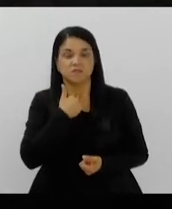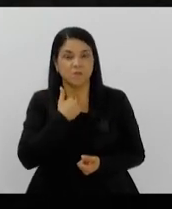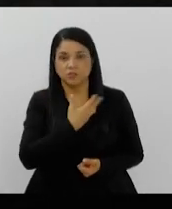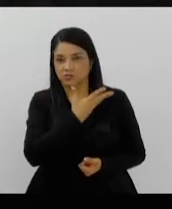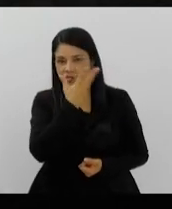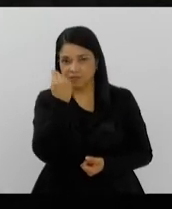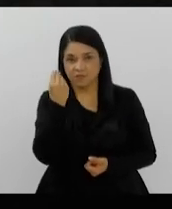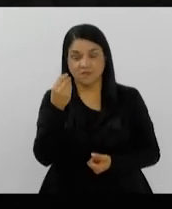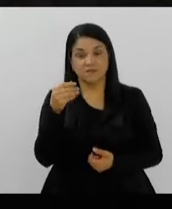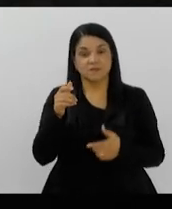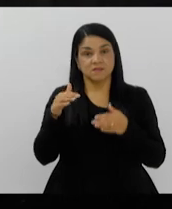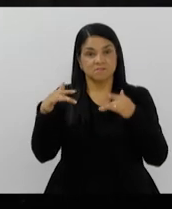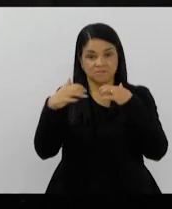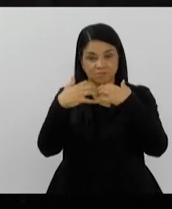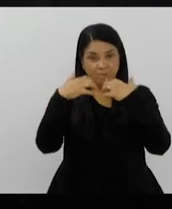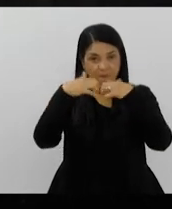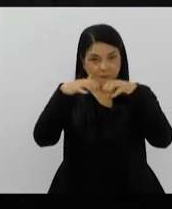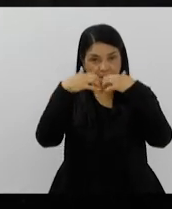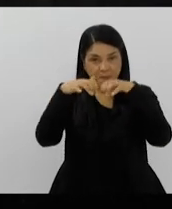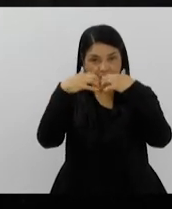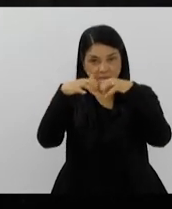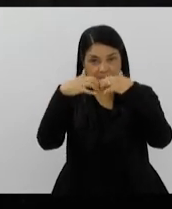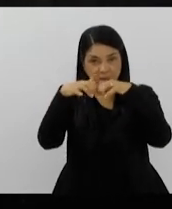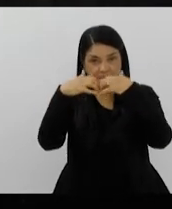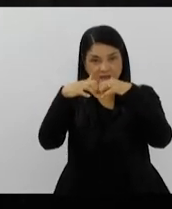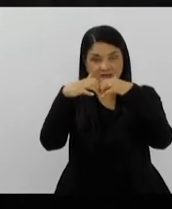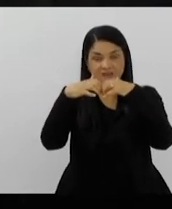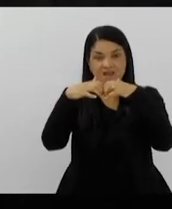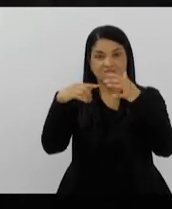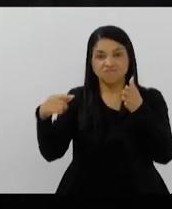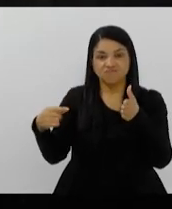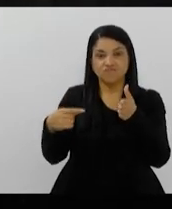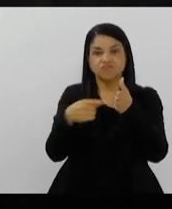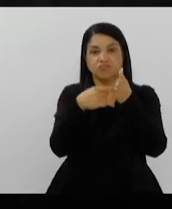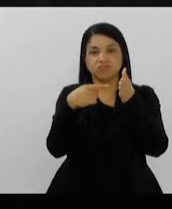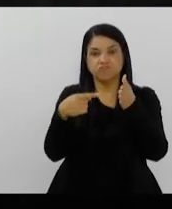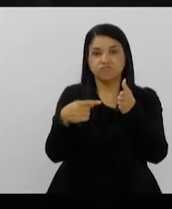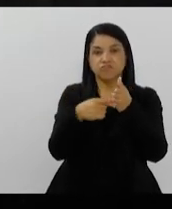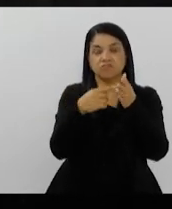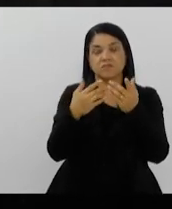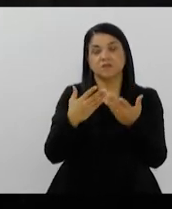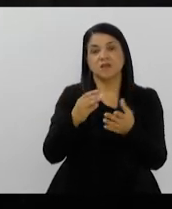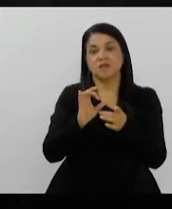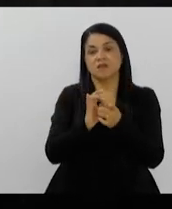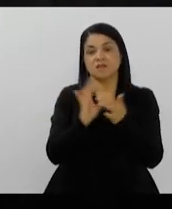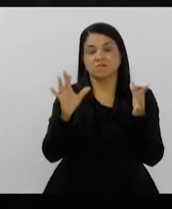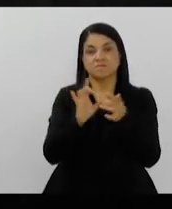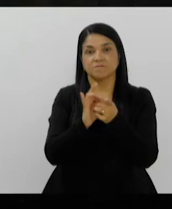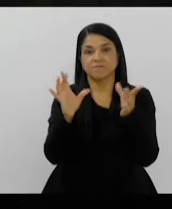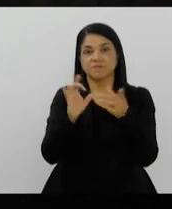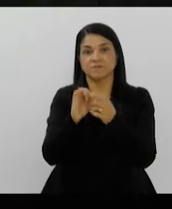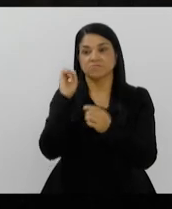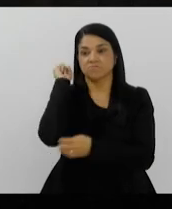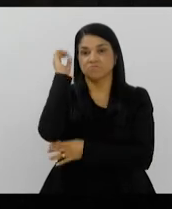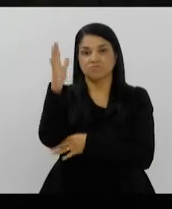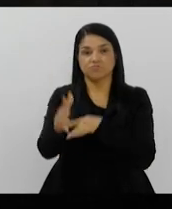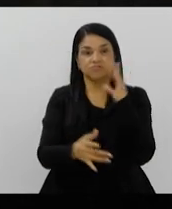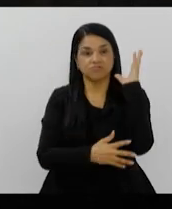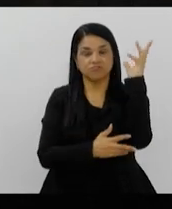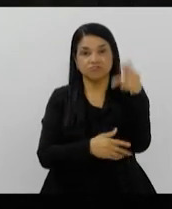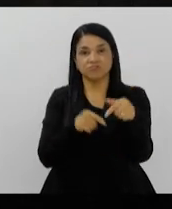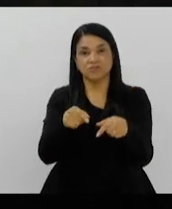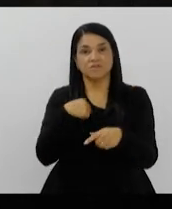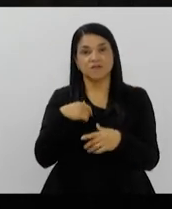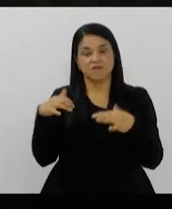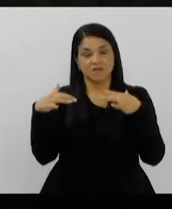Na região serrana estão pipocando escândalos de licenciamento ambiental. A minha região, Petrópolis,